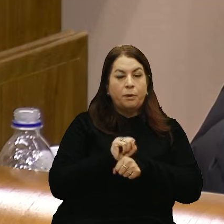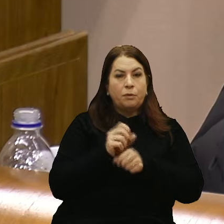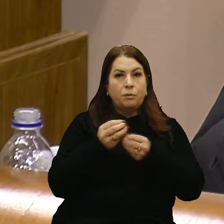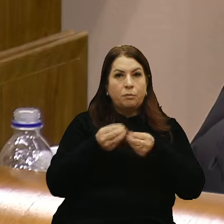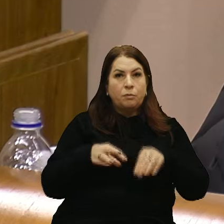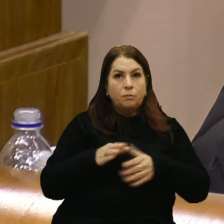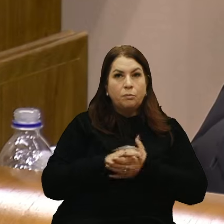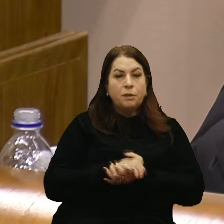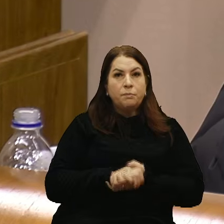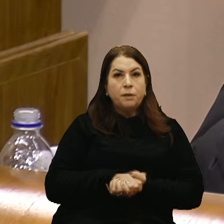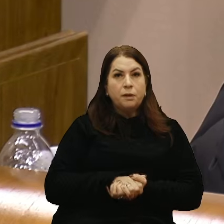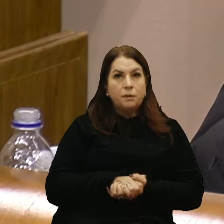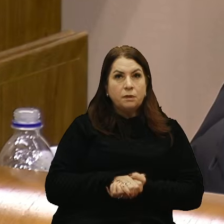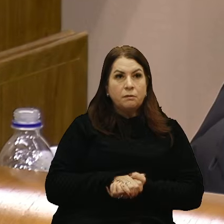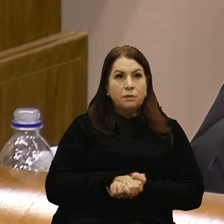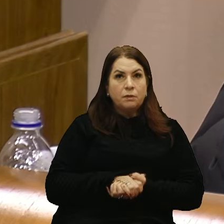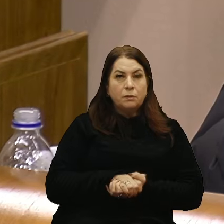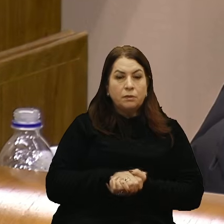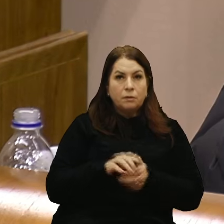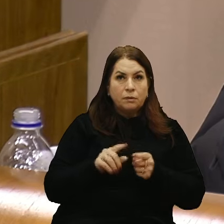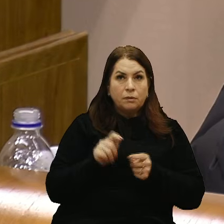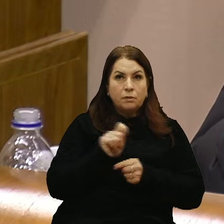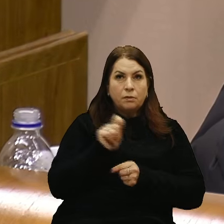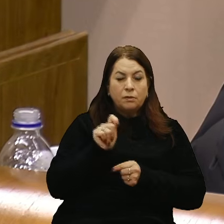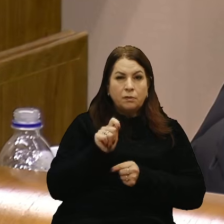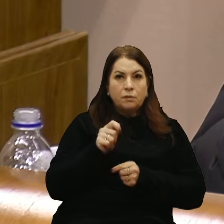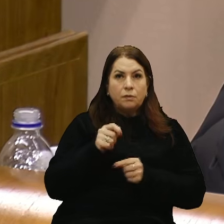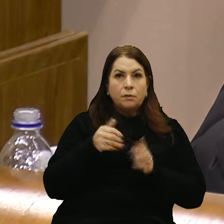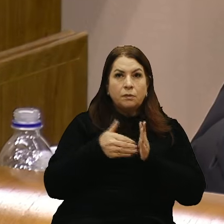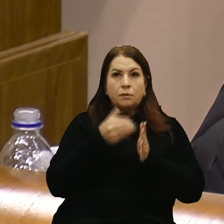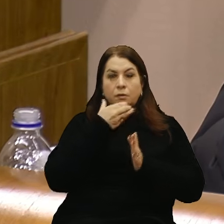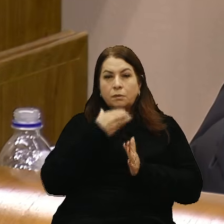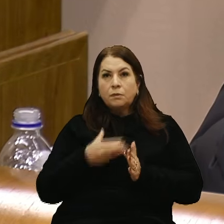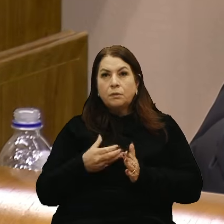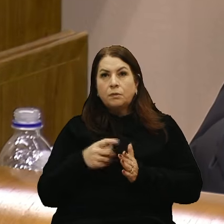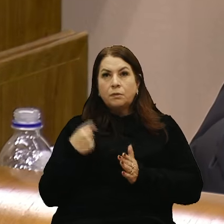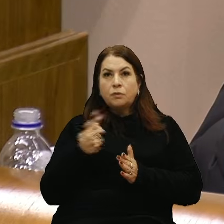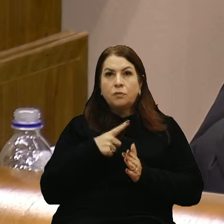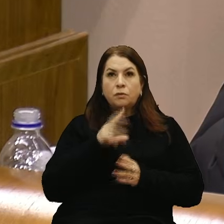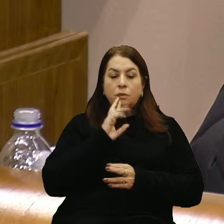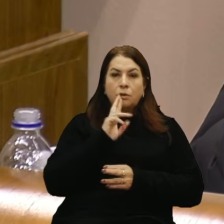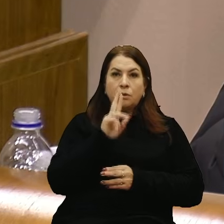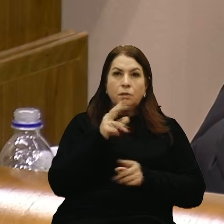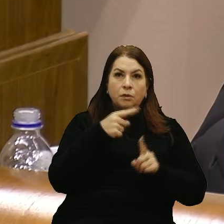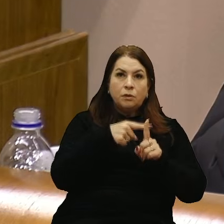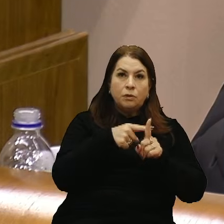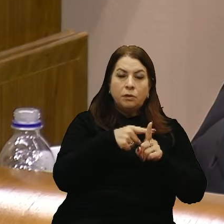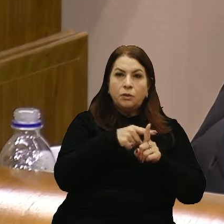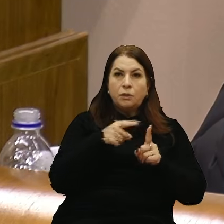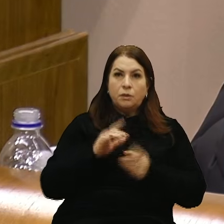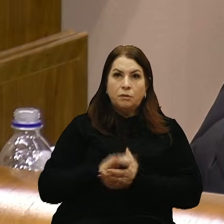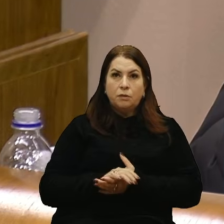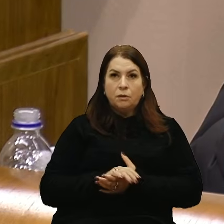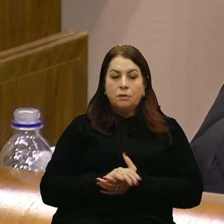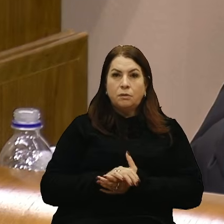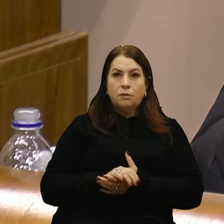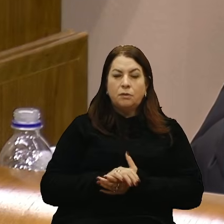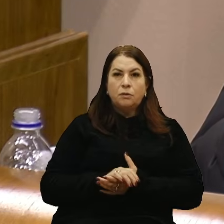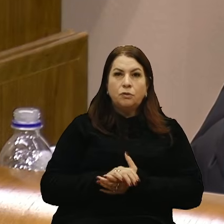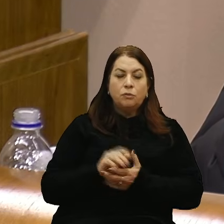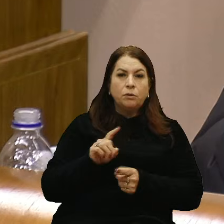prejuízo. De agosto a dezembro, nós tivemos um resultado positivo de